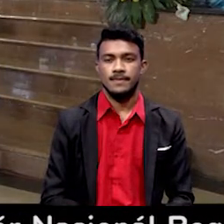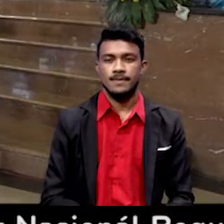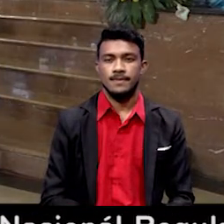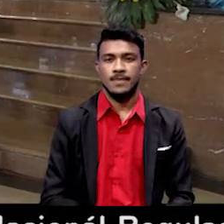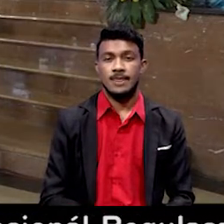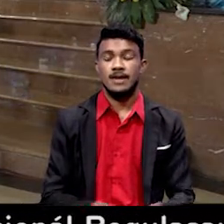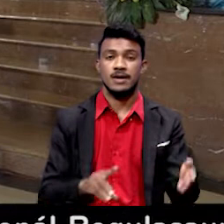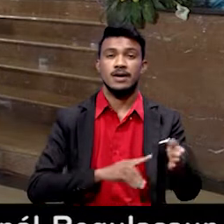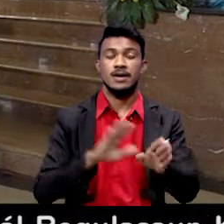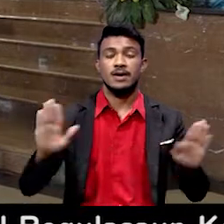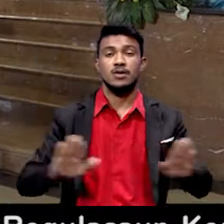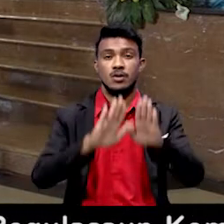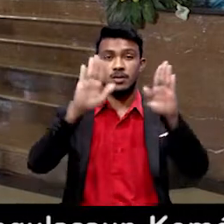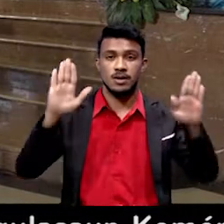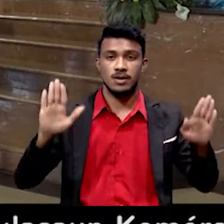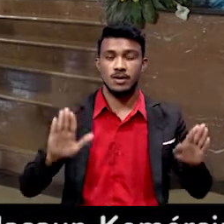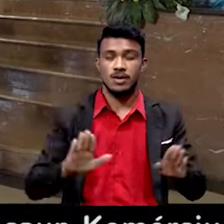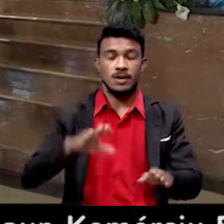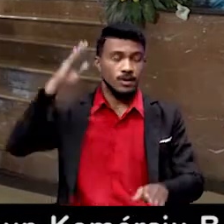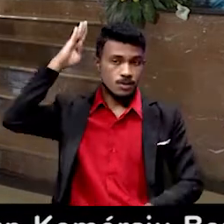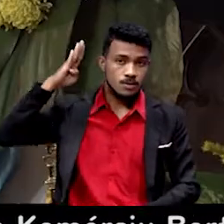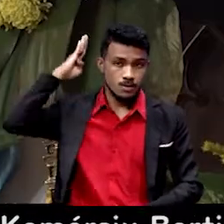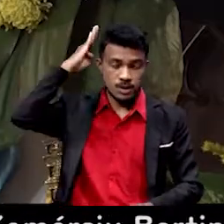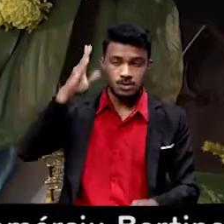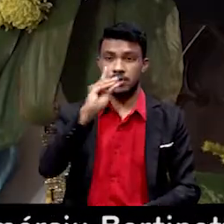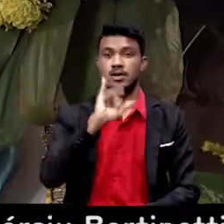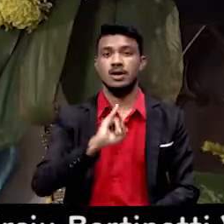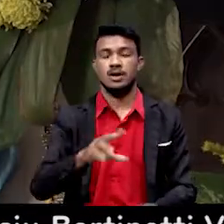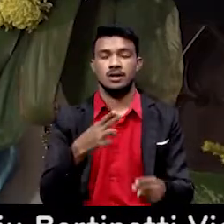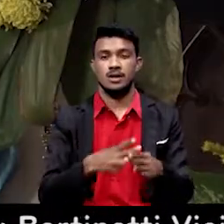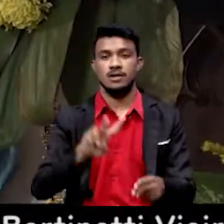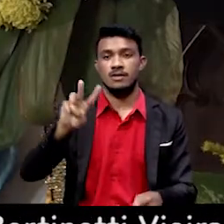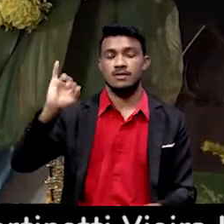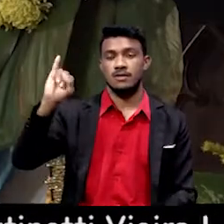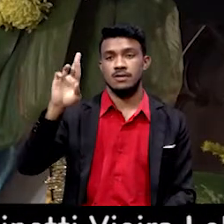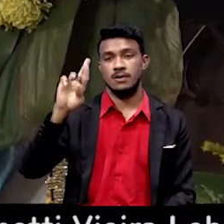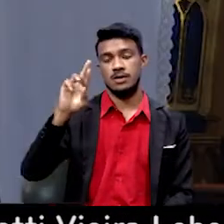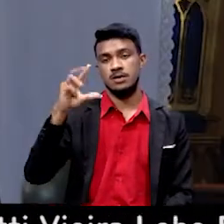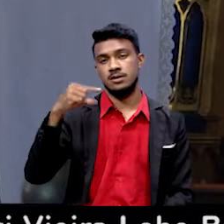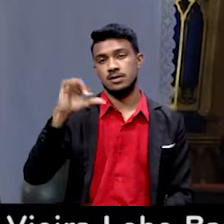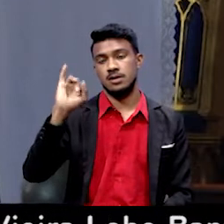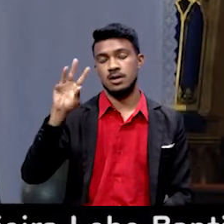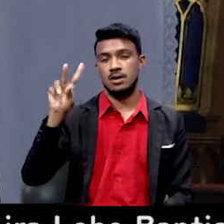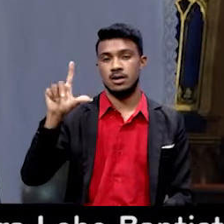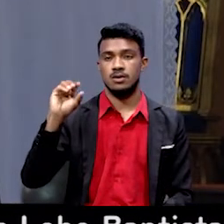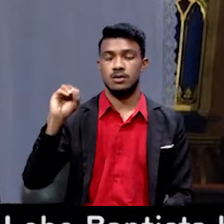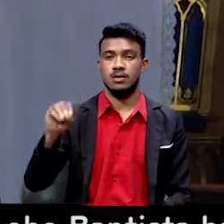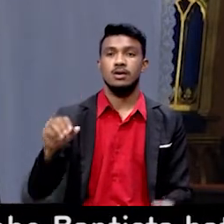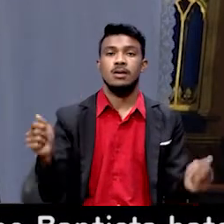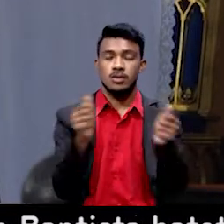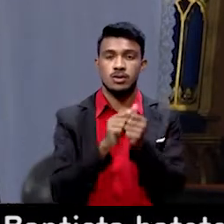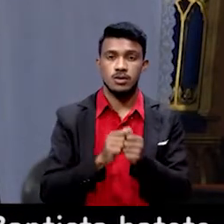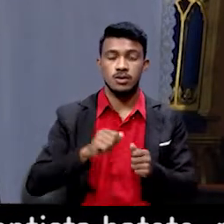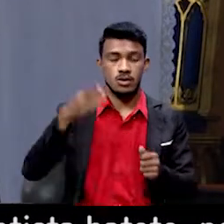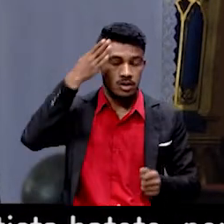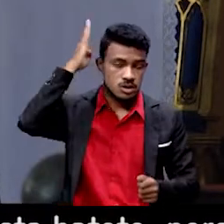Ia domingo ne Arcebispo Arquidiocese Metropolitana Dili, Dom Virgílio do Carmo da Silva SDB, acompanha o Simão Sr. Marcos Prezi,